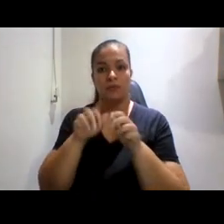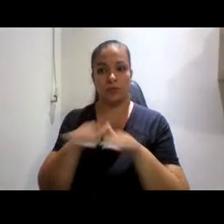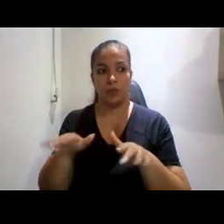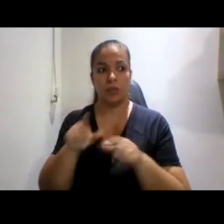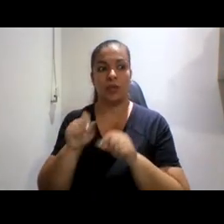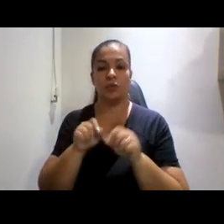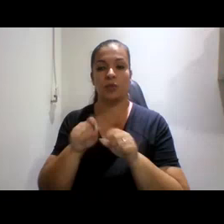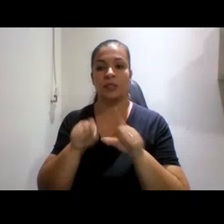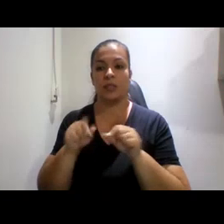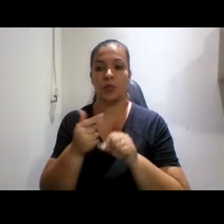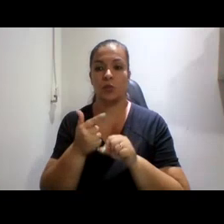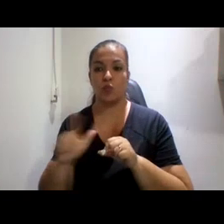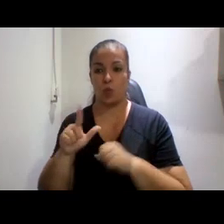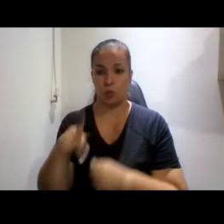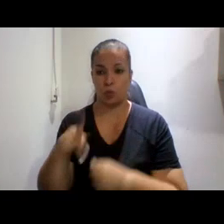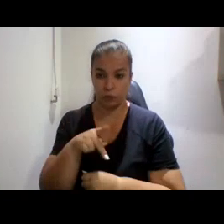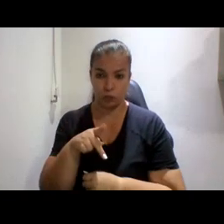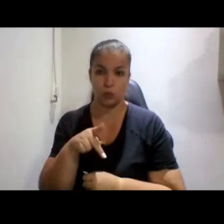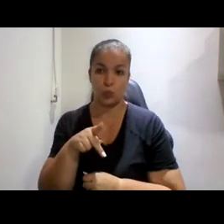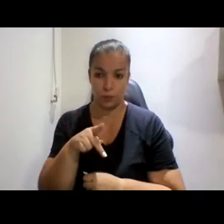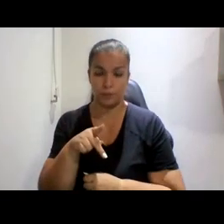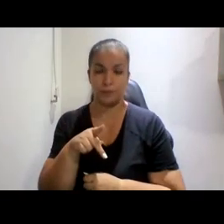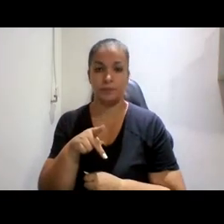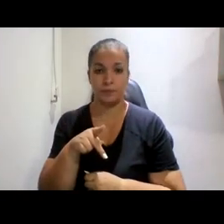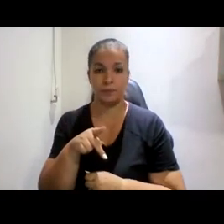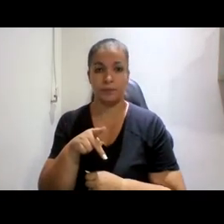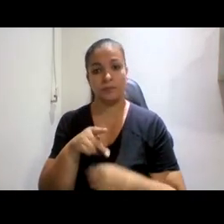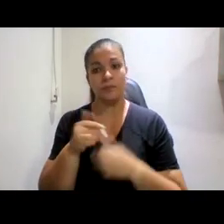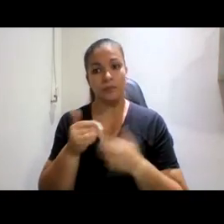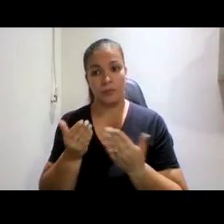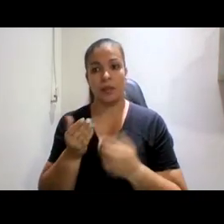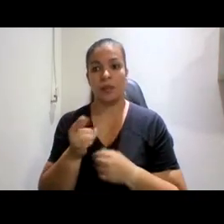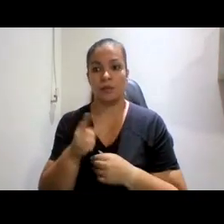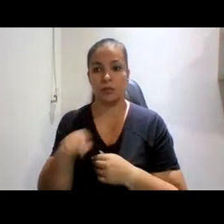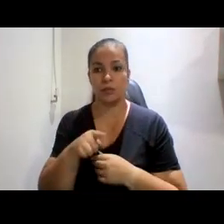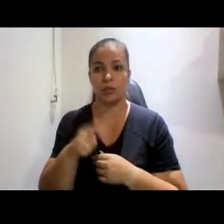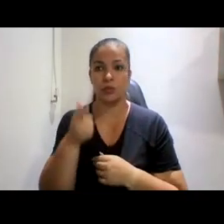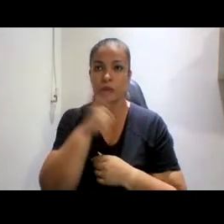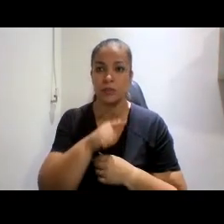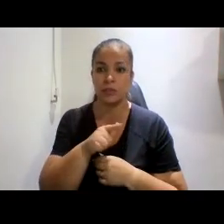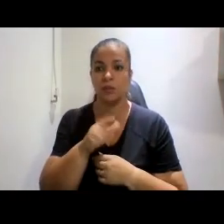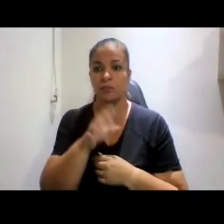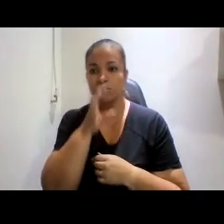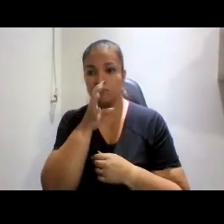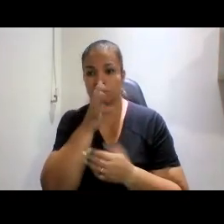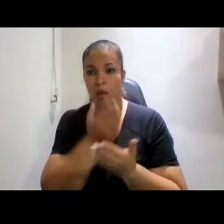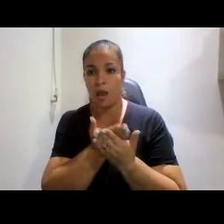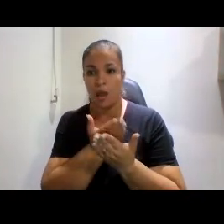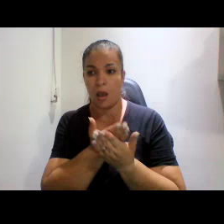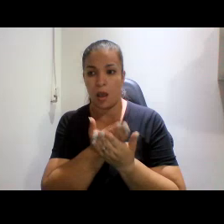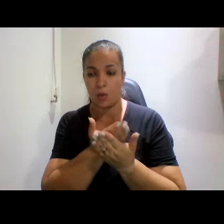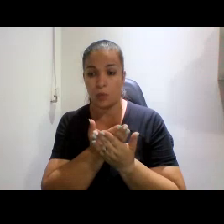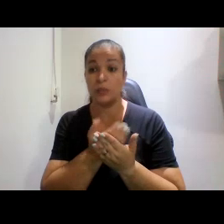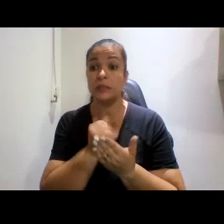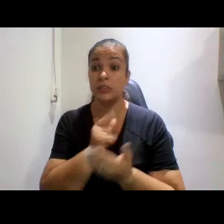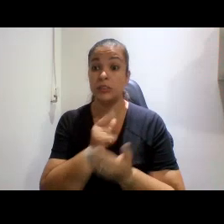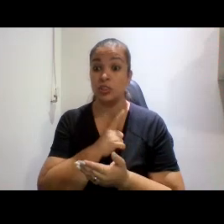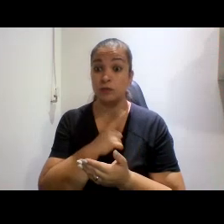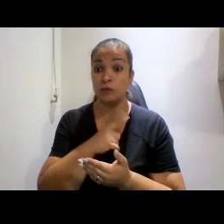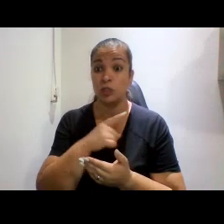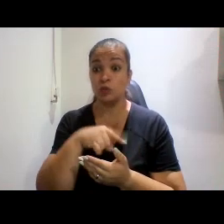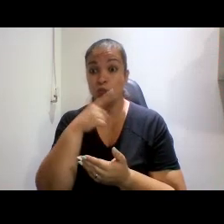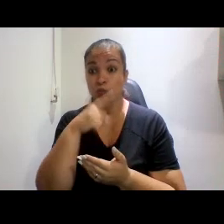professor, tá? Para que vocês, né, vejam a aula e, se tiverem alguma dúvida na